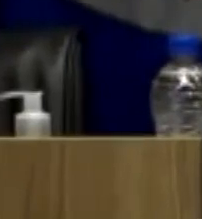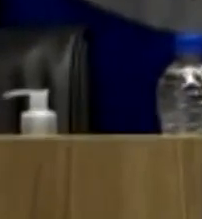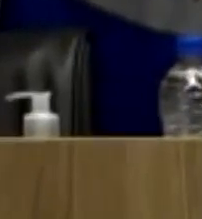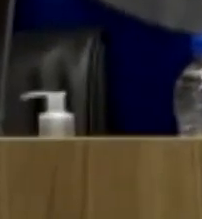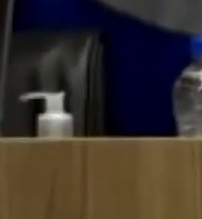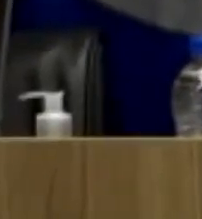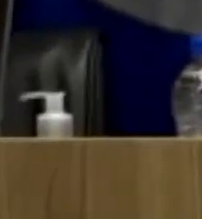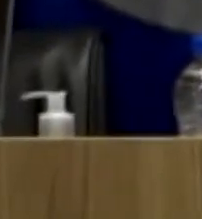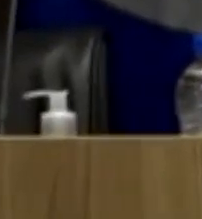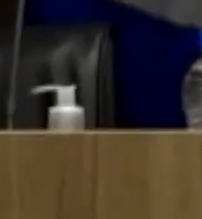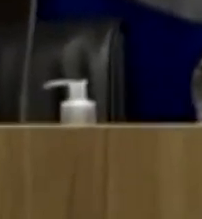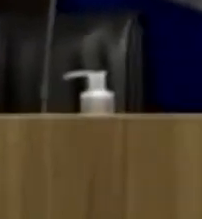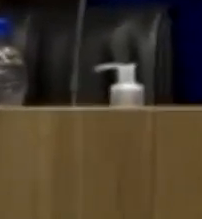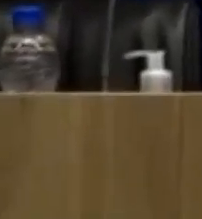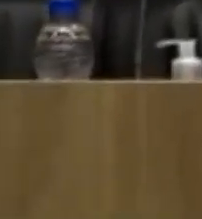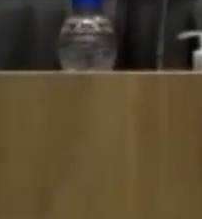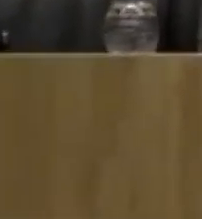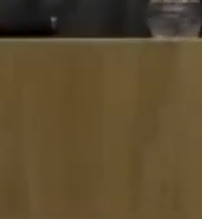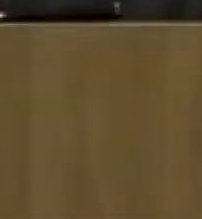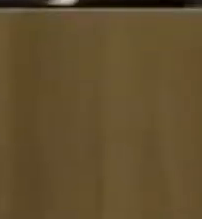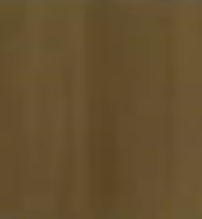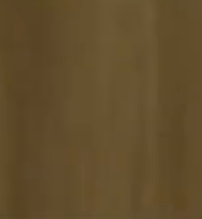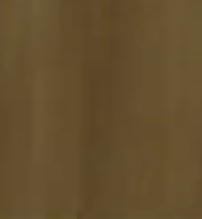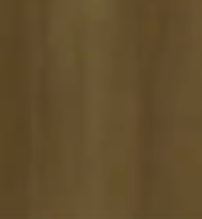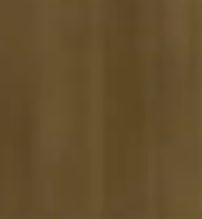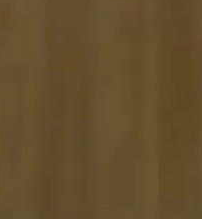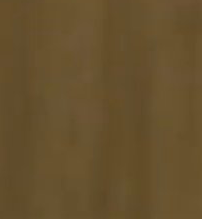Lucia. Sim.